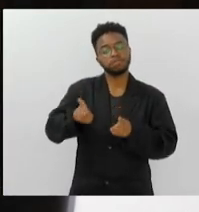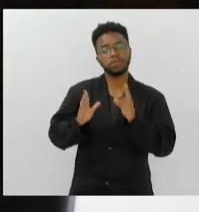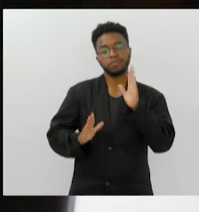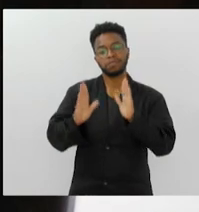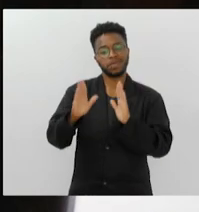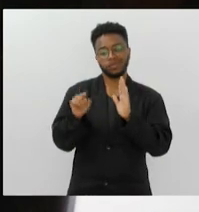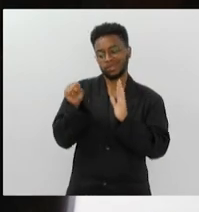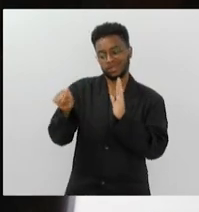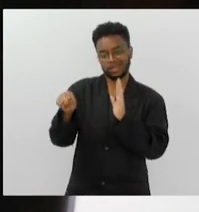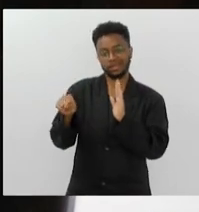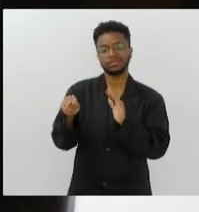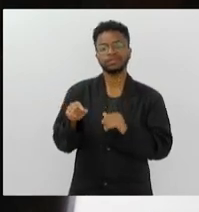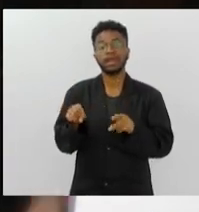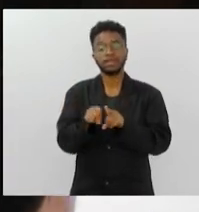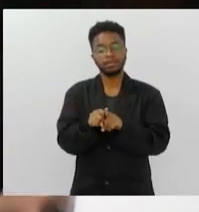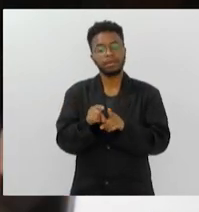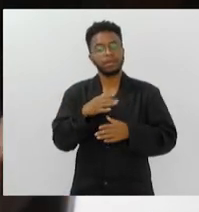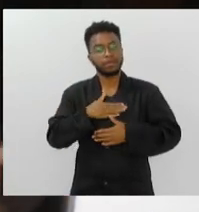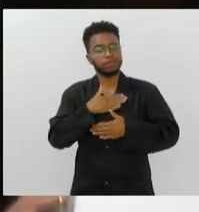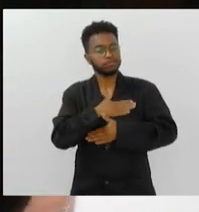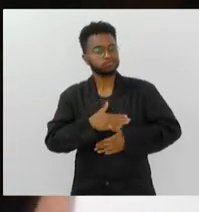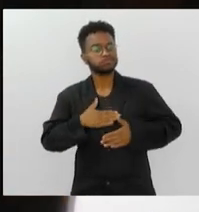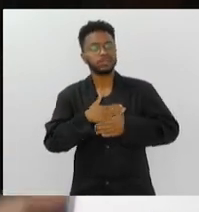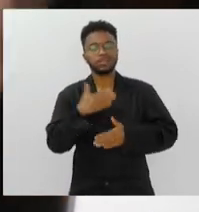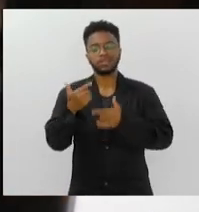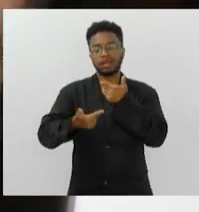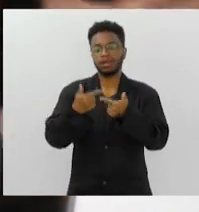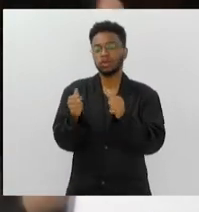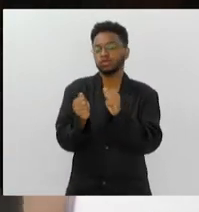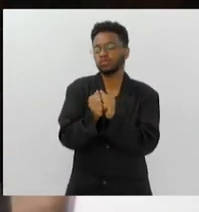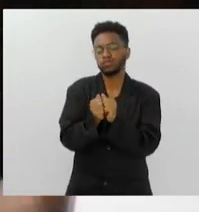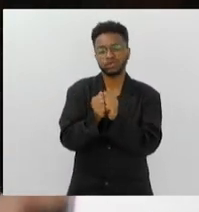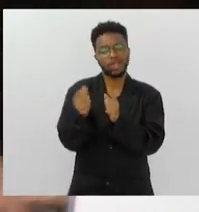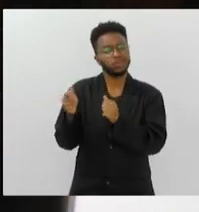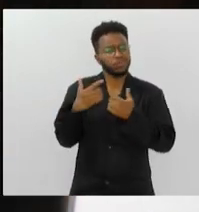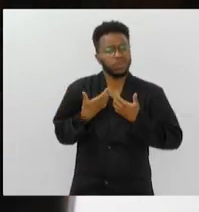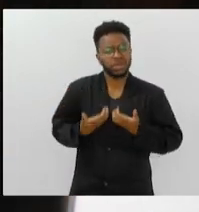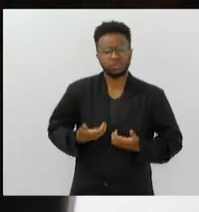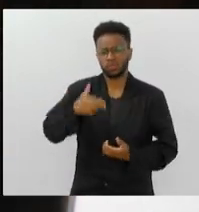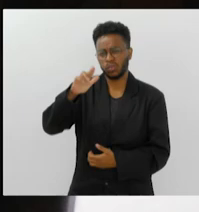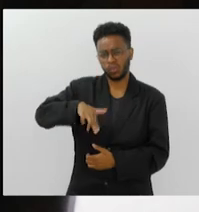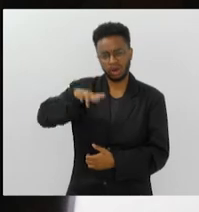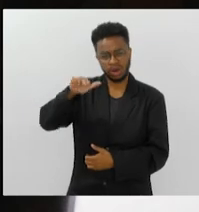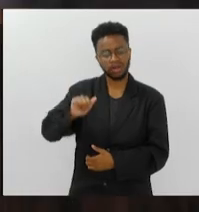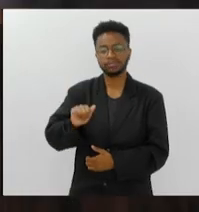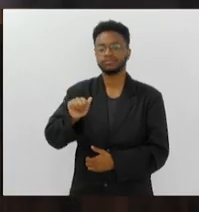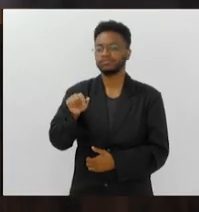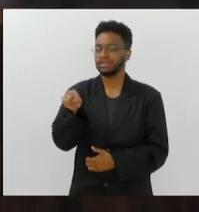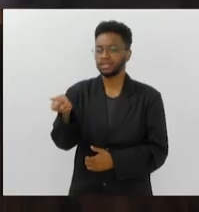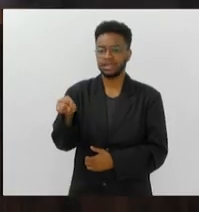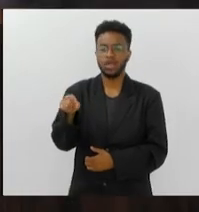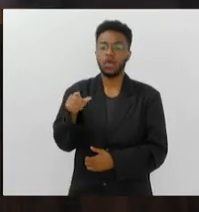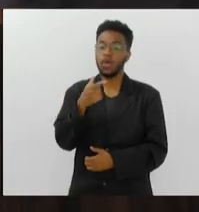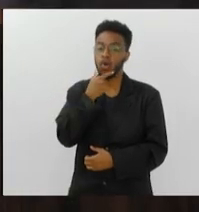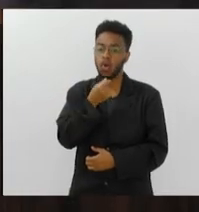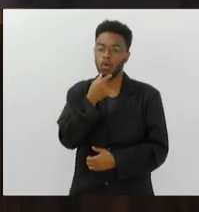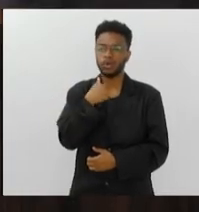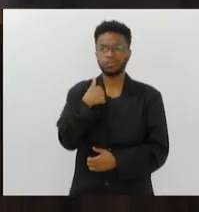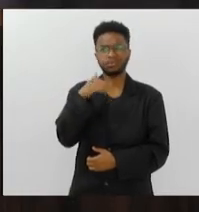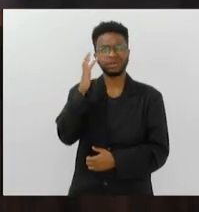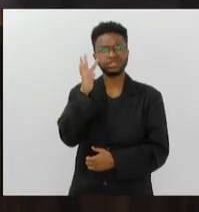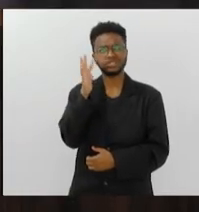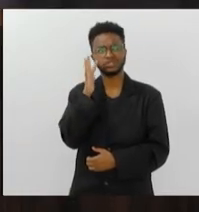A minha é a honra de trabalhar com o senhor Orlandino, incansável, né, senhor Orlandino, um homem que eu imagino